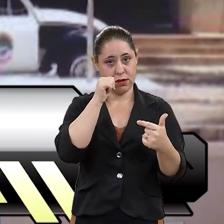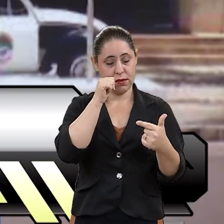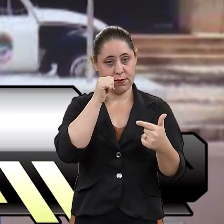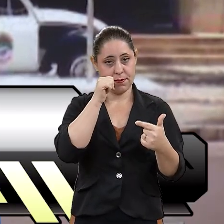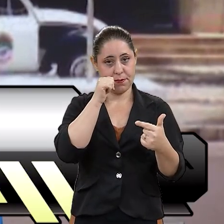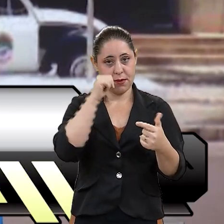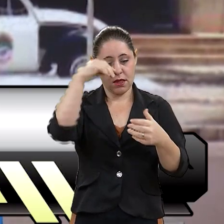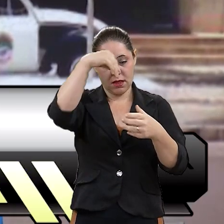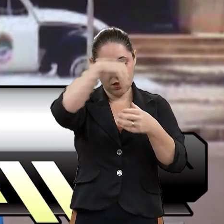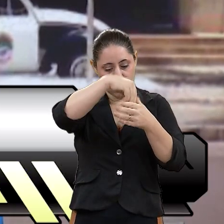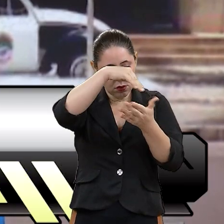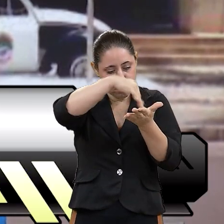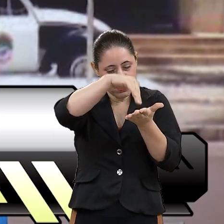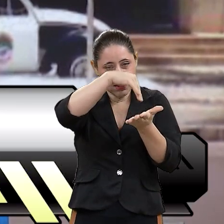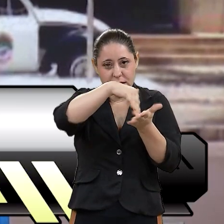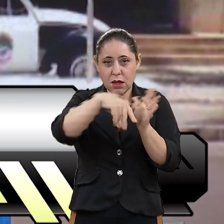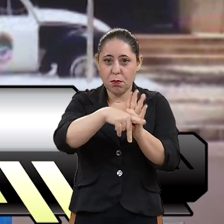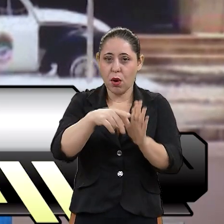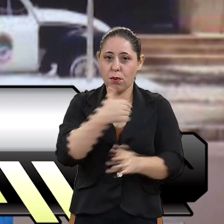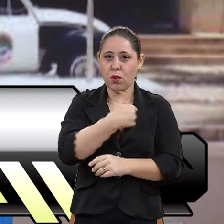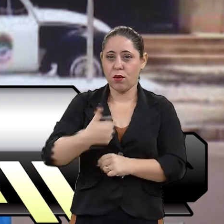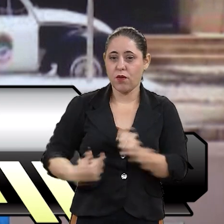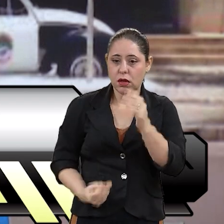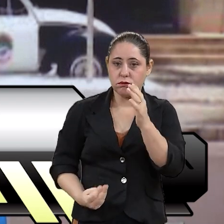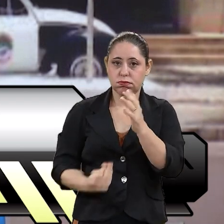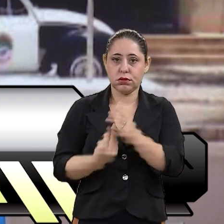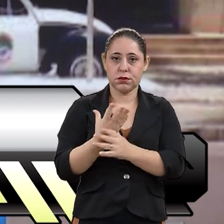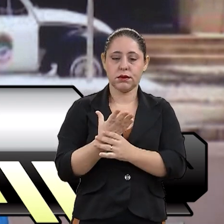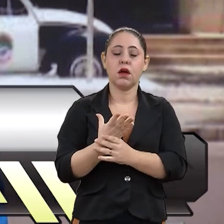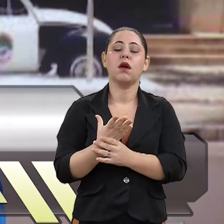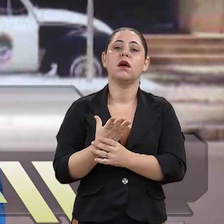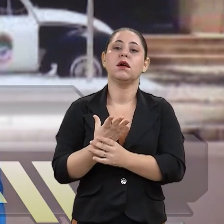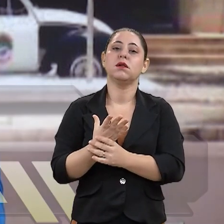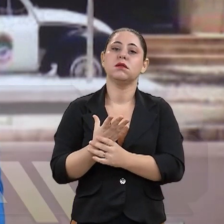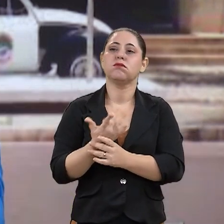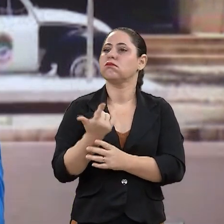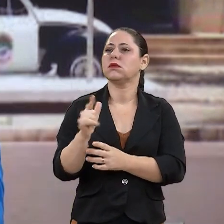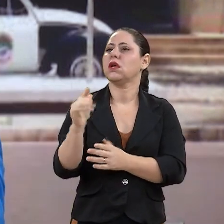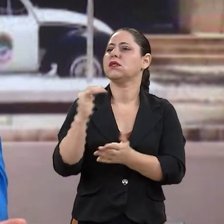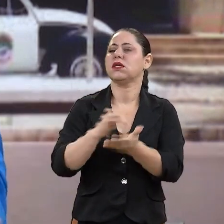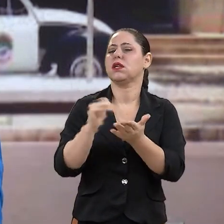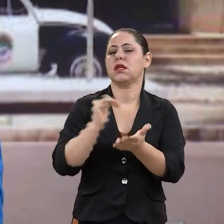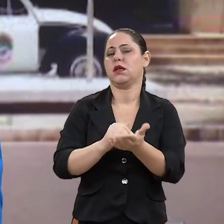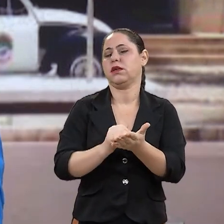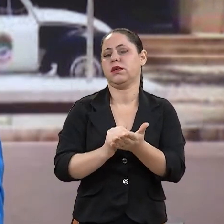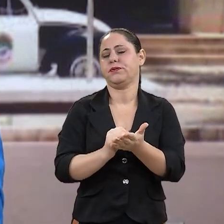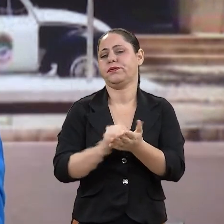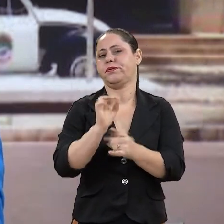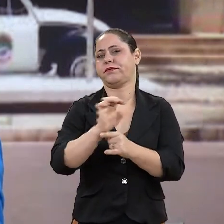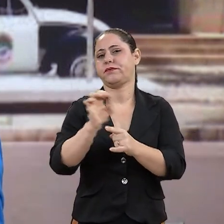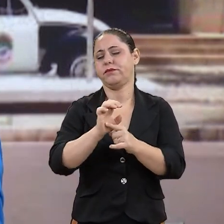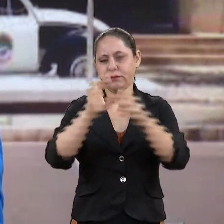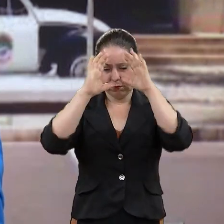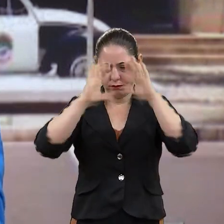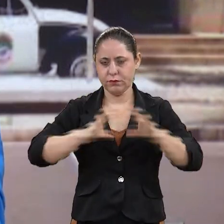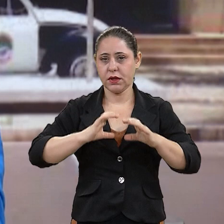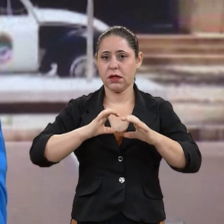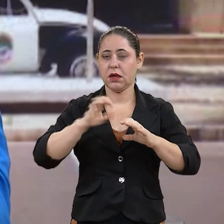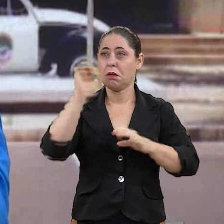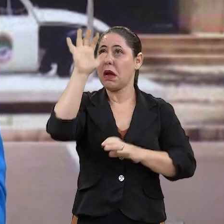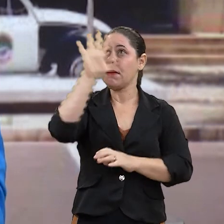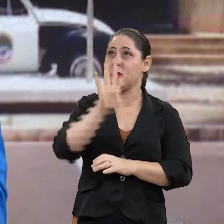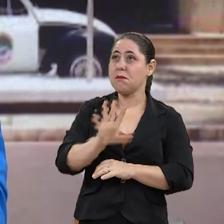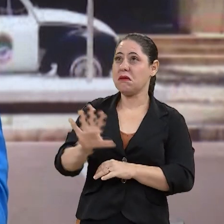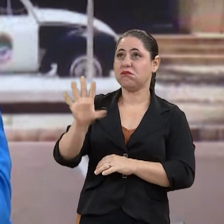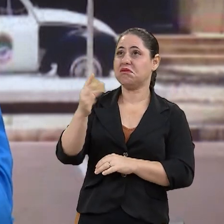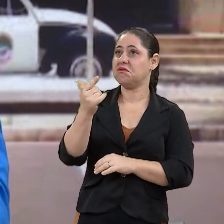para as Mulheres, dentro de uma secretaria que o governador criou, né? Não existe Secretaria de Estado da Cidadania no resto do país.